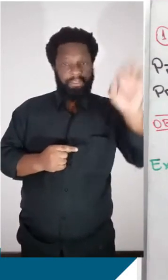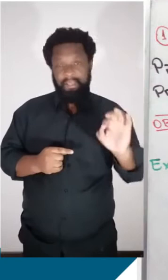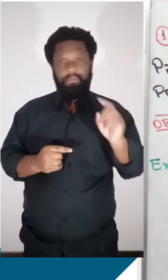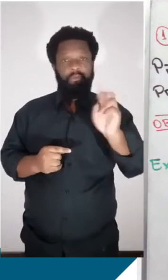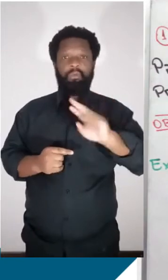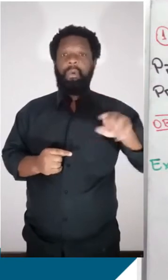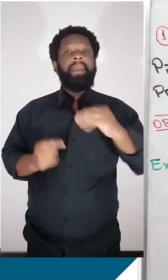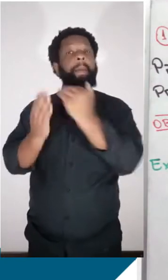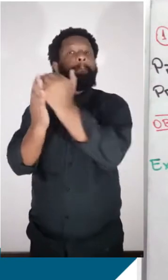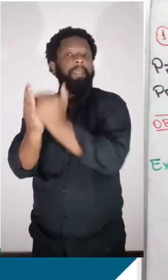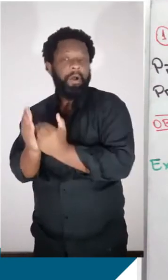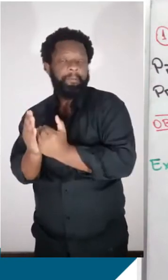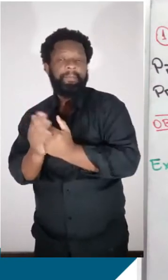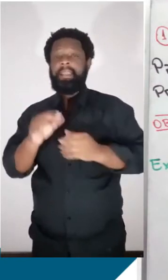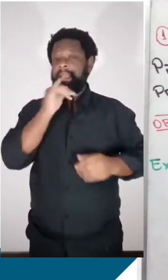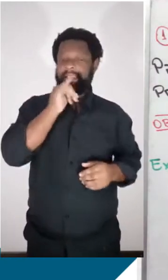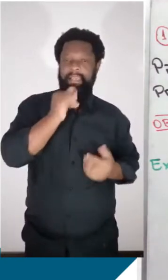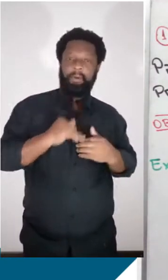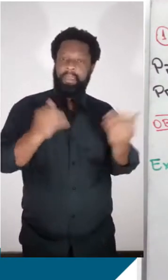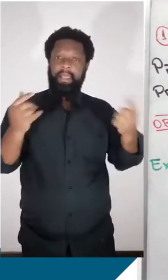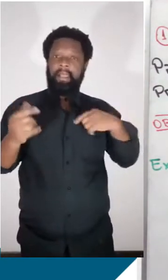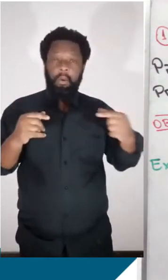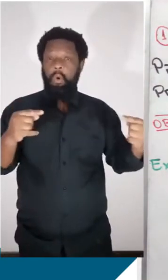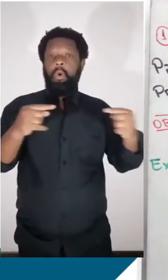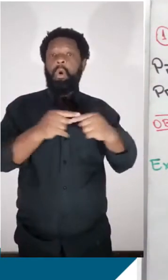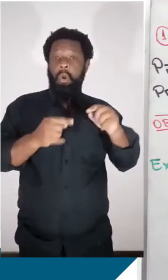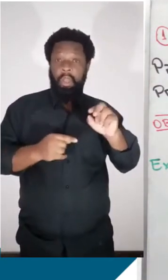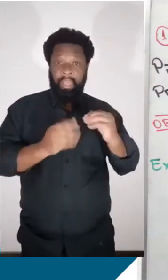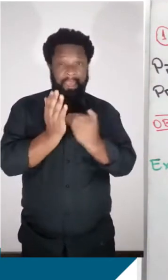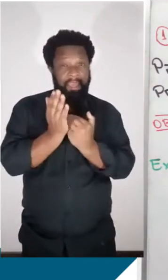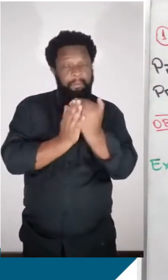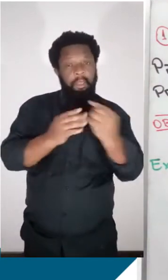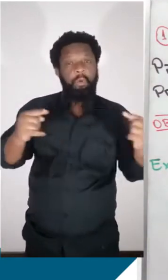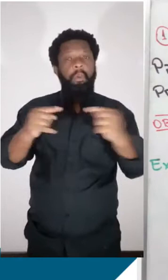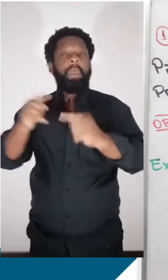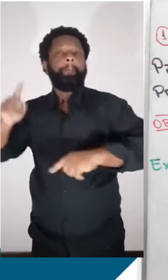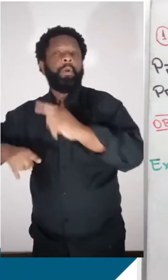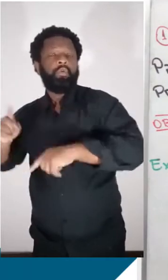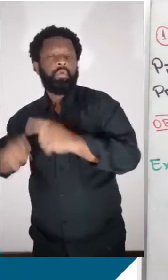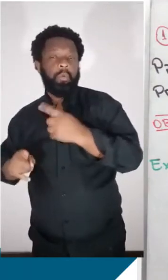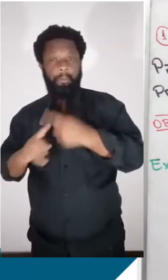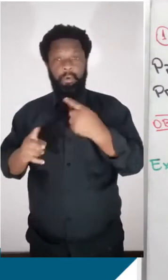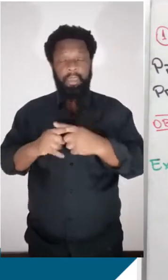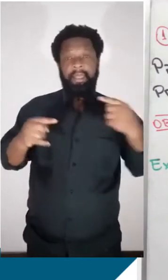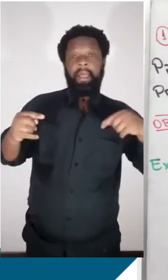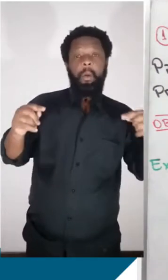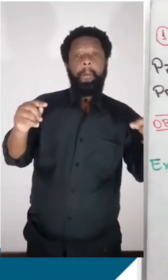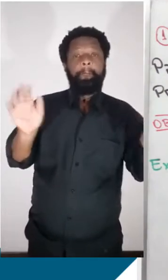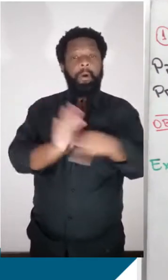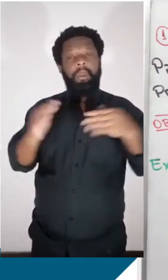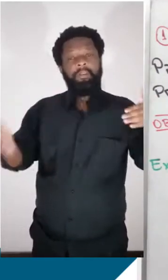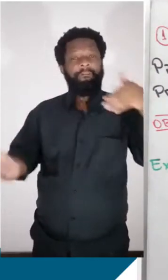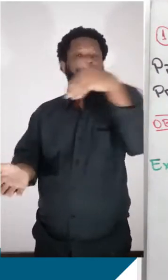é um pouco menor. Aqui é muito parecido. Eu vou te dizer que o rendimento está associado ao produto, porque está associado ao fim. Eu associei o